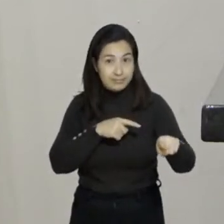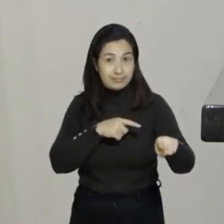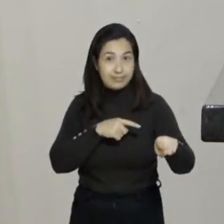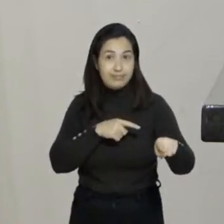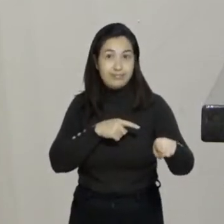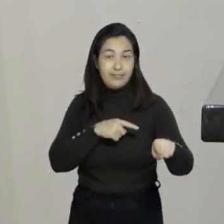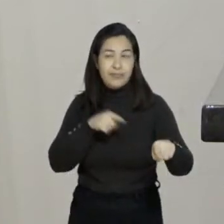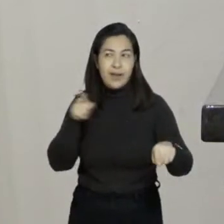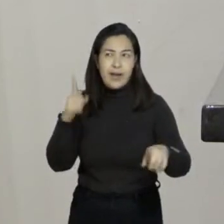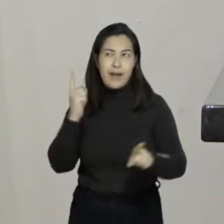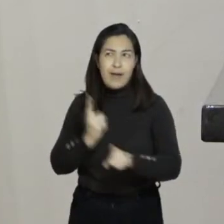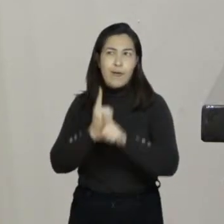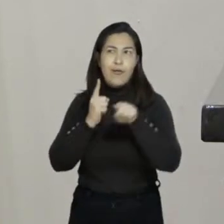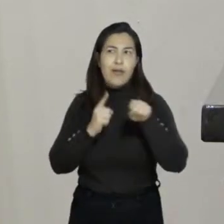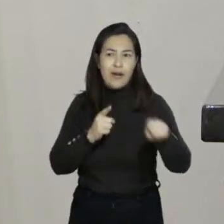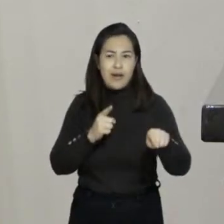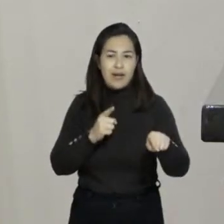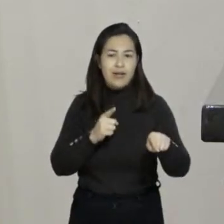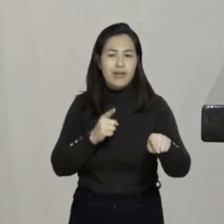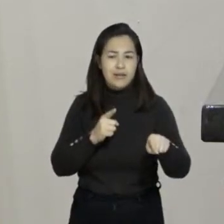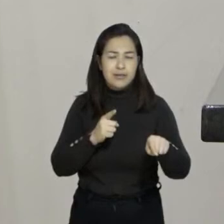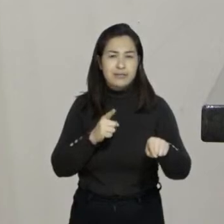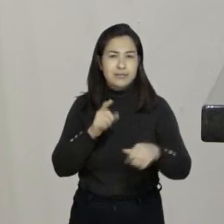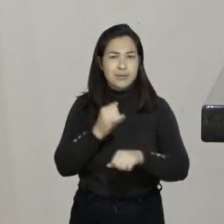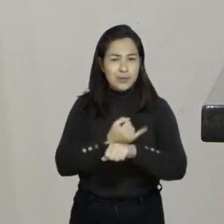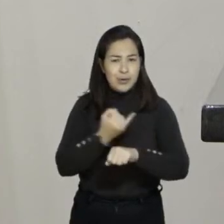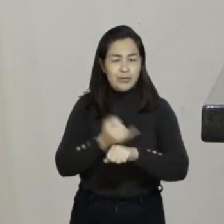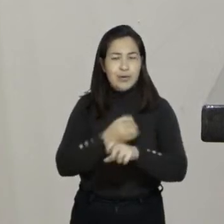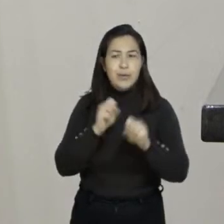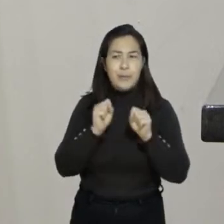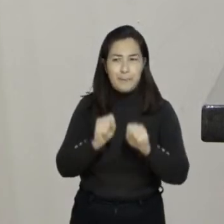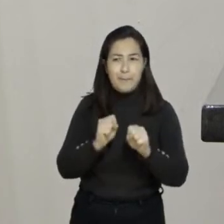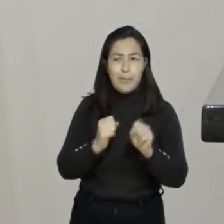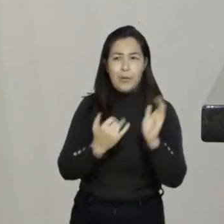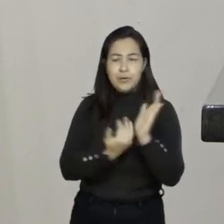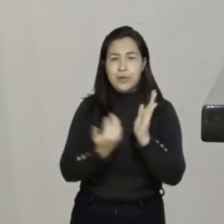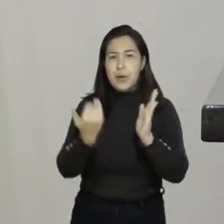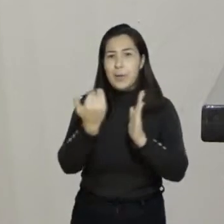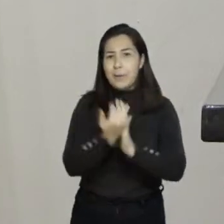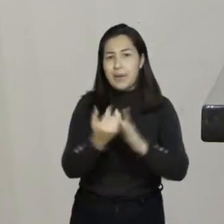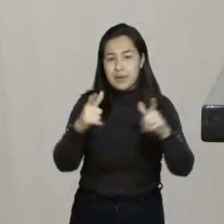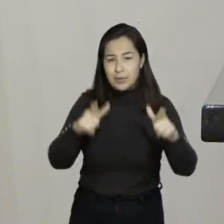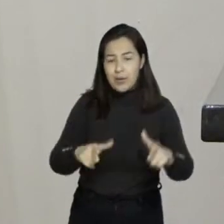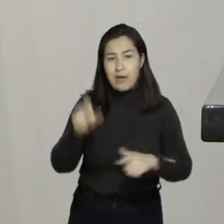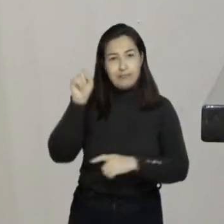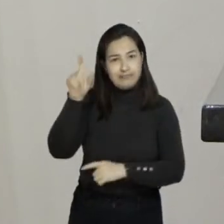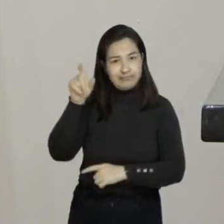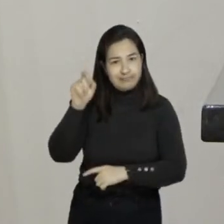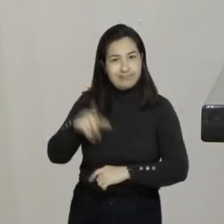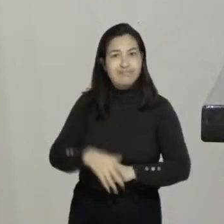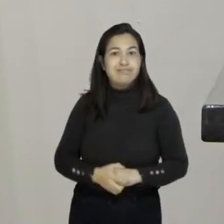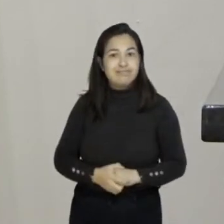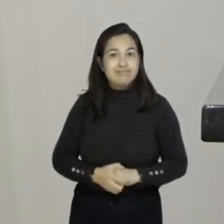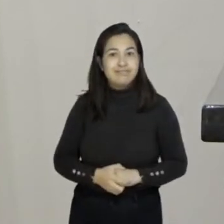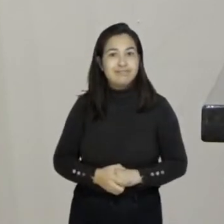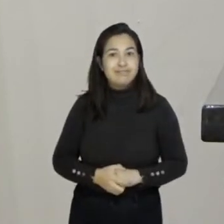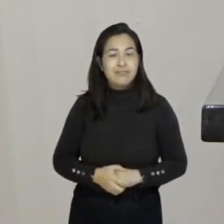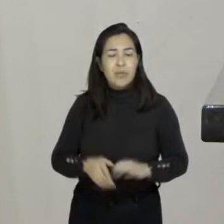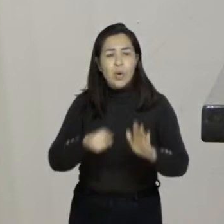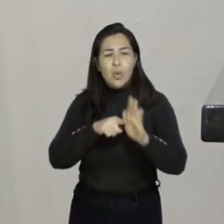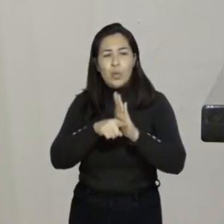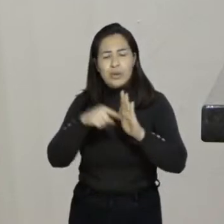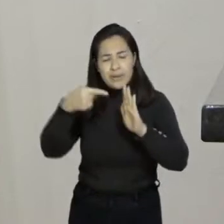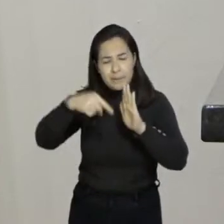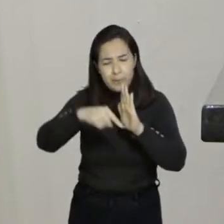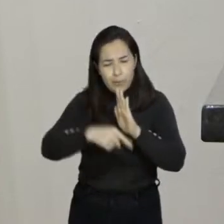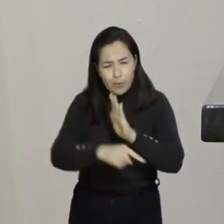como a próxima Blue Zone do mundo esses estudos que começam com um diagnóstico muito profundo do padrão